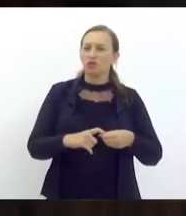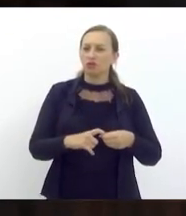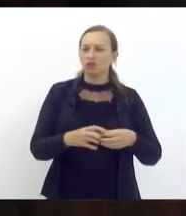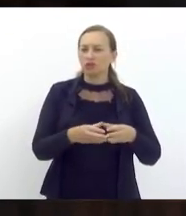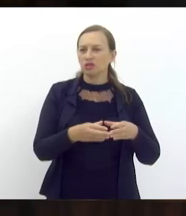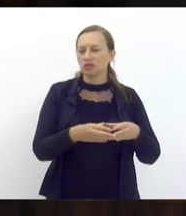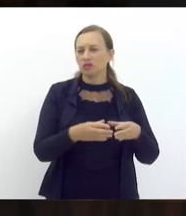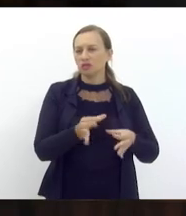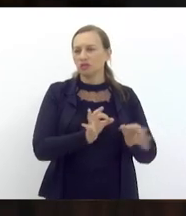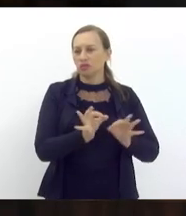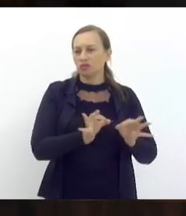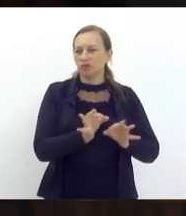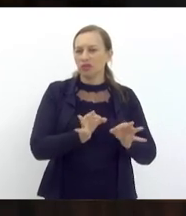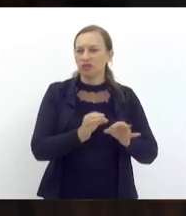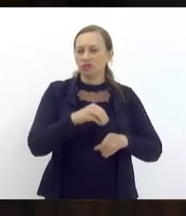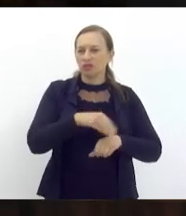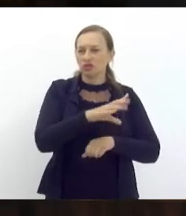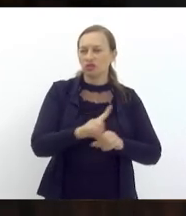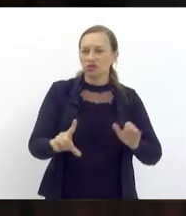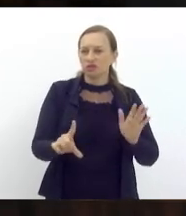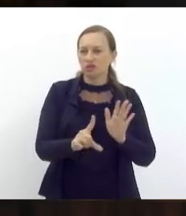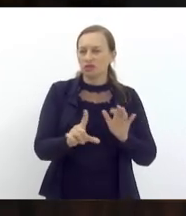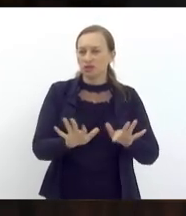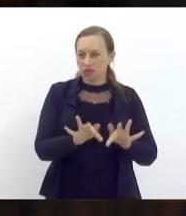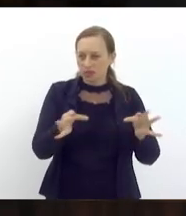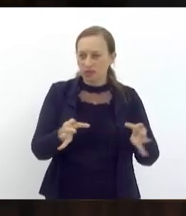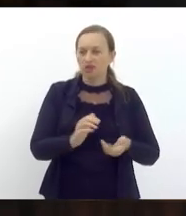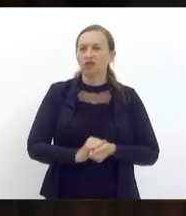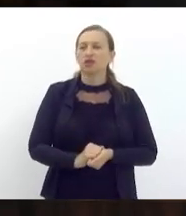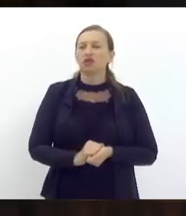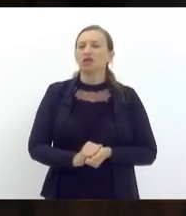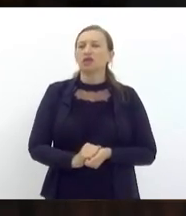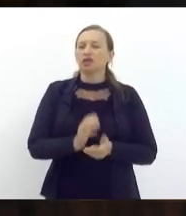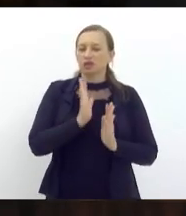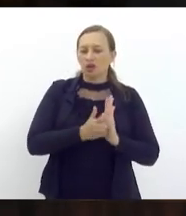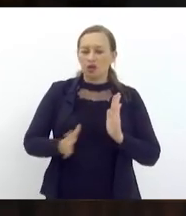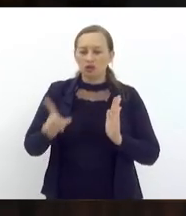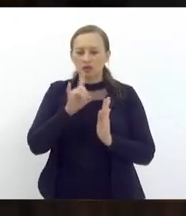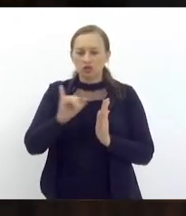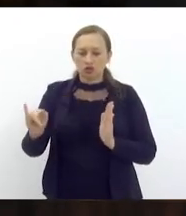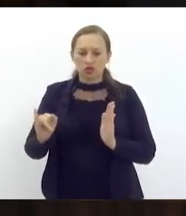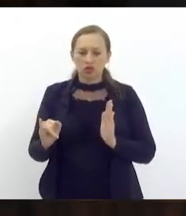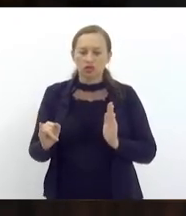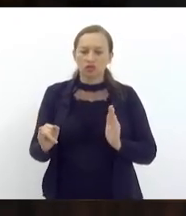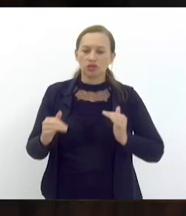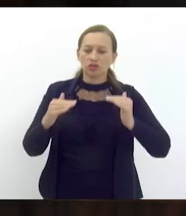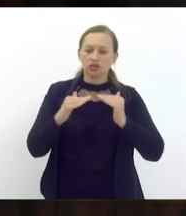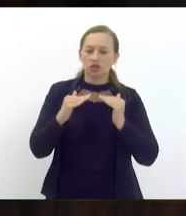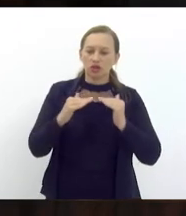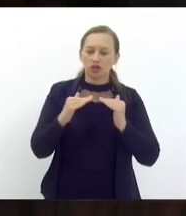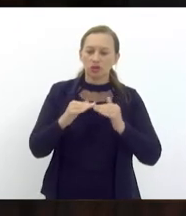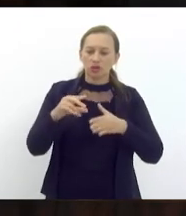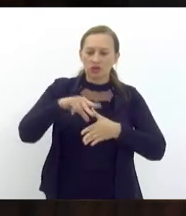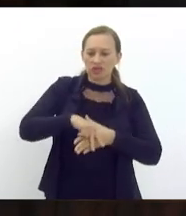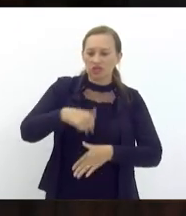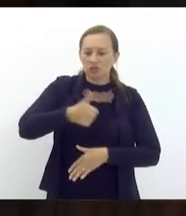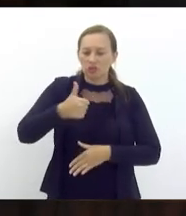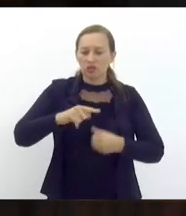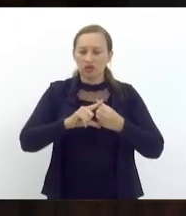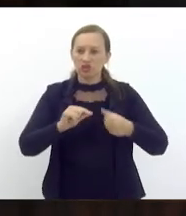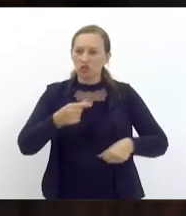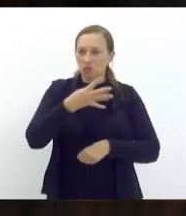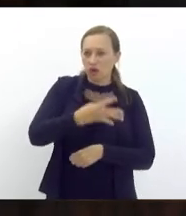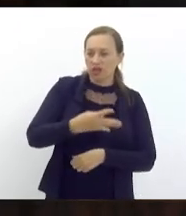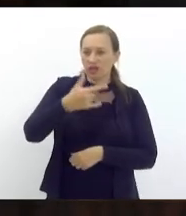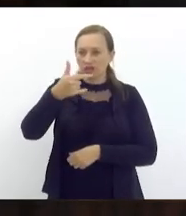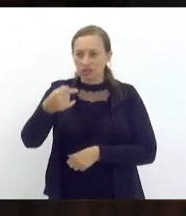para elaboração da indicação simples incluindo na hora do dia de acordo com o inciso primeiro do artigo